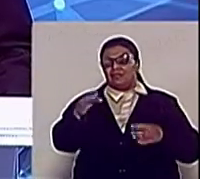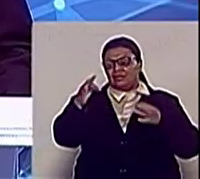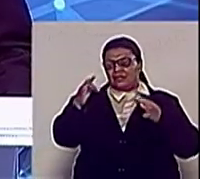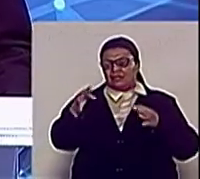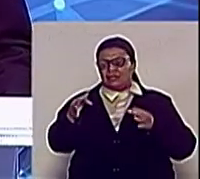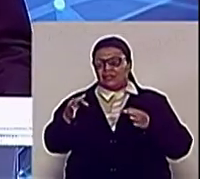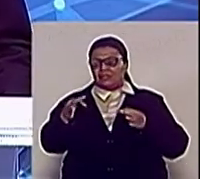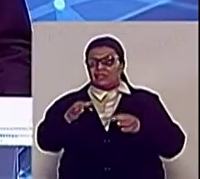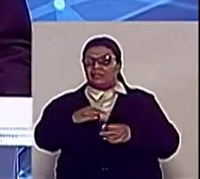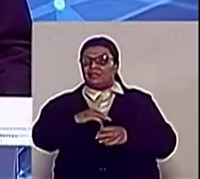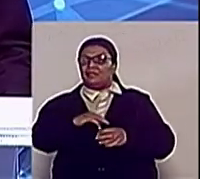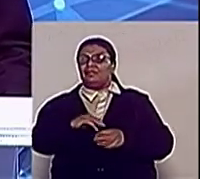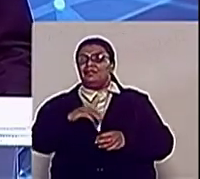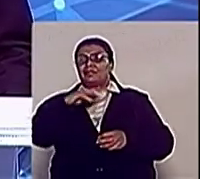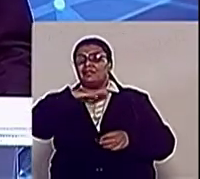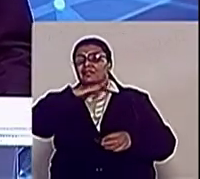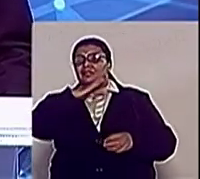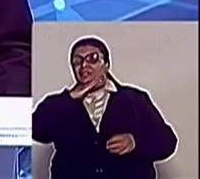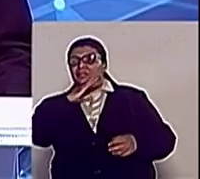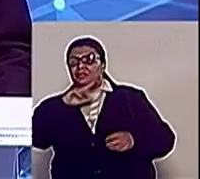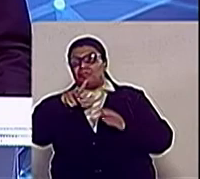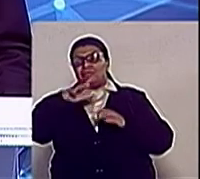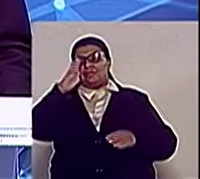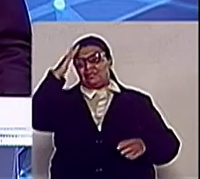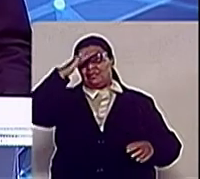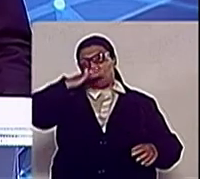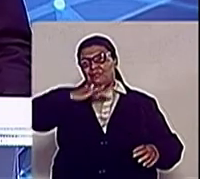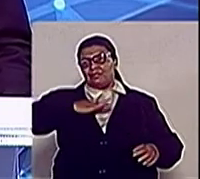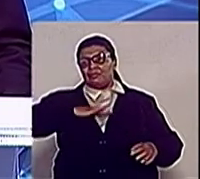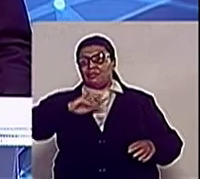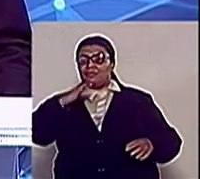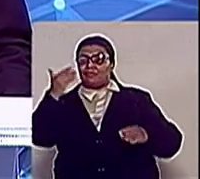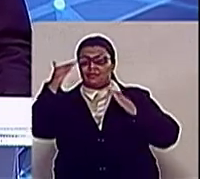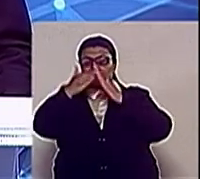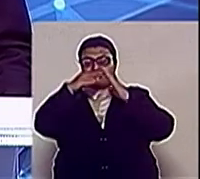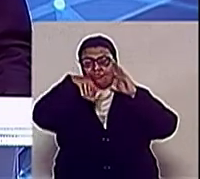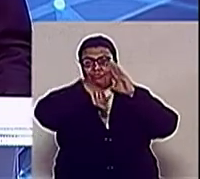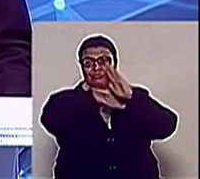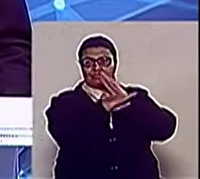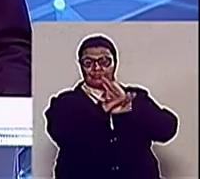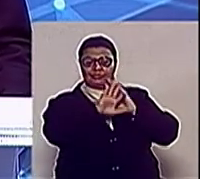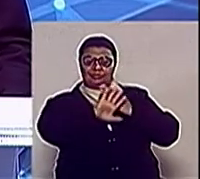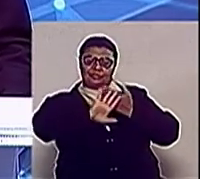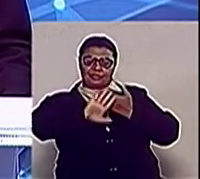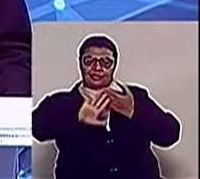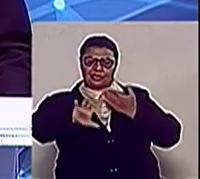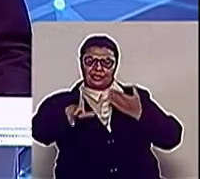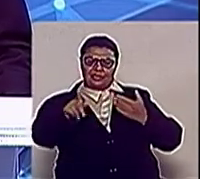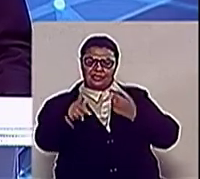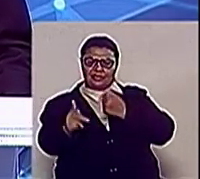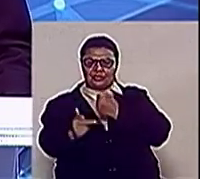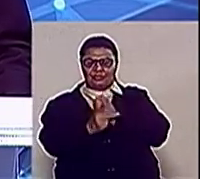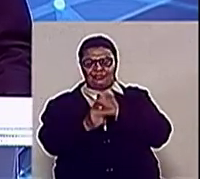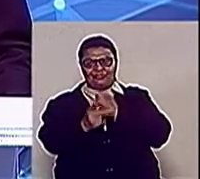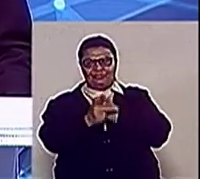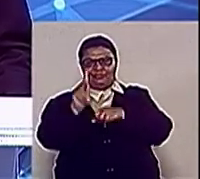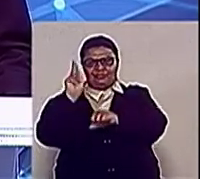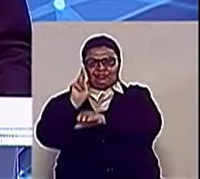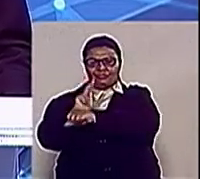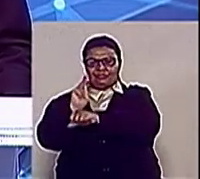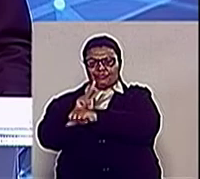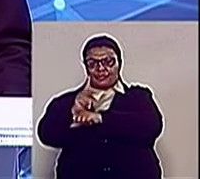que entra dentro da casa das pessoas quando através da corrupção você deixa, por exemplo, de ter um atendimento da saúde decente, de ter uma